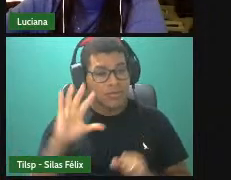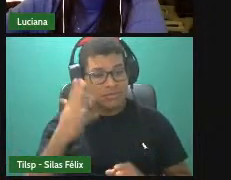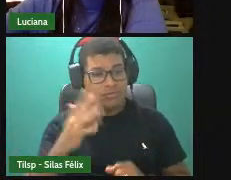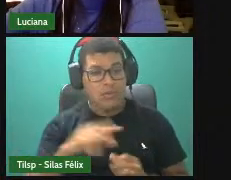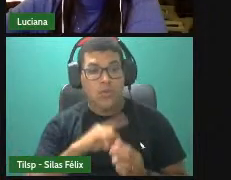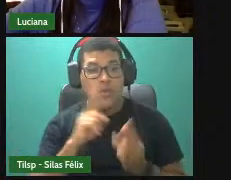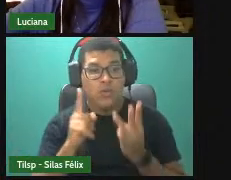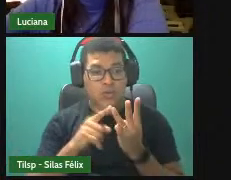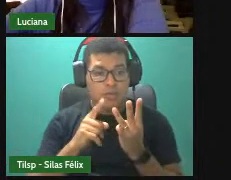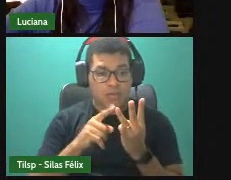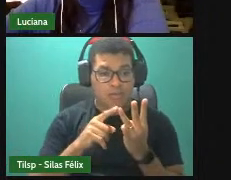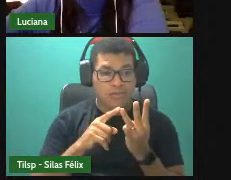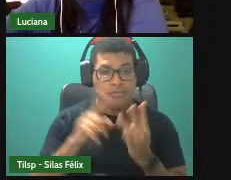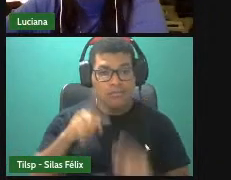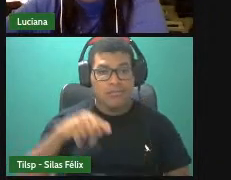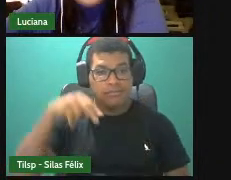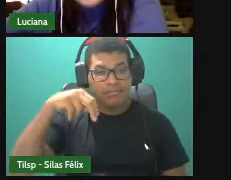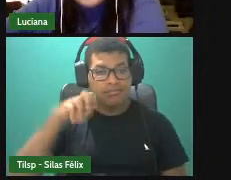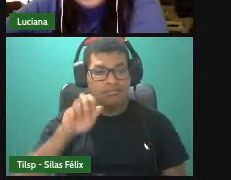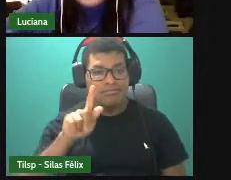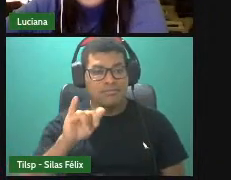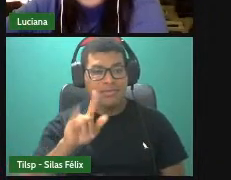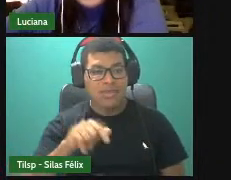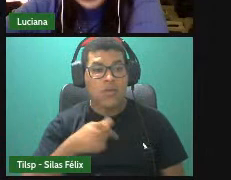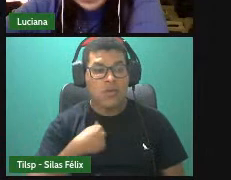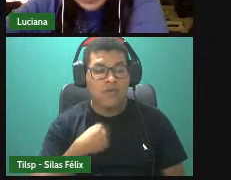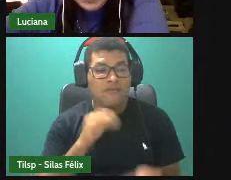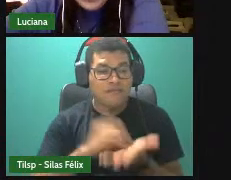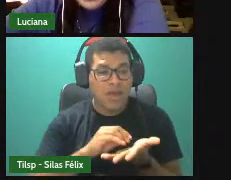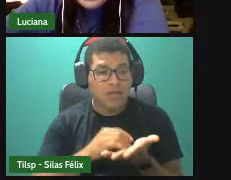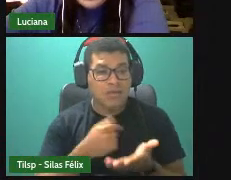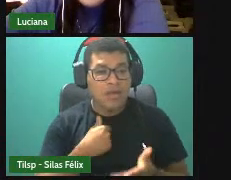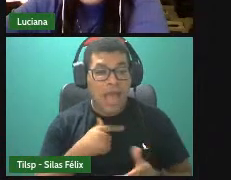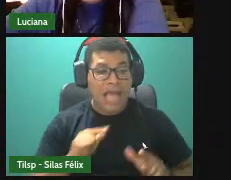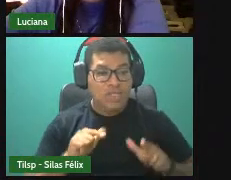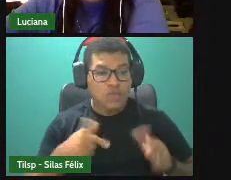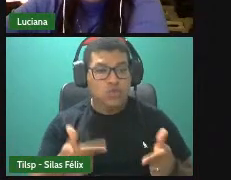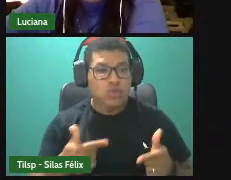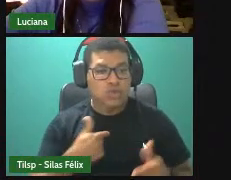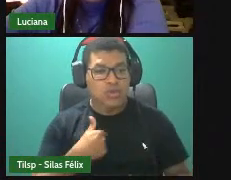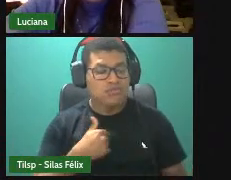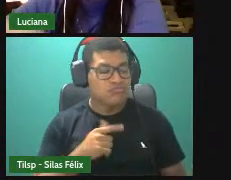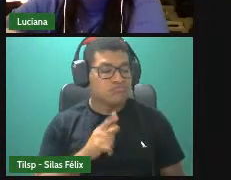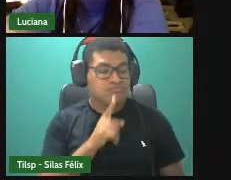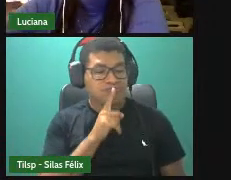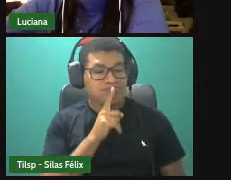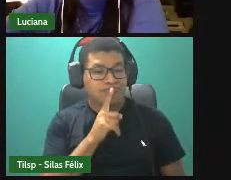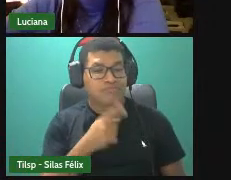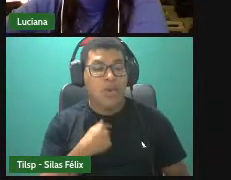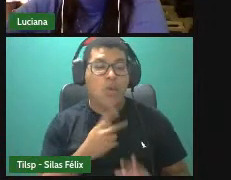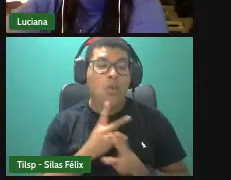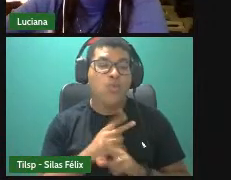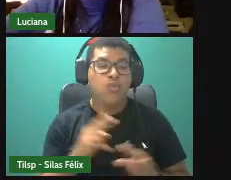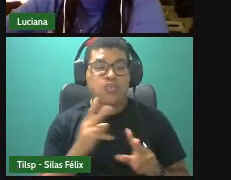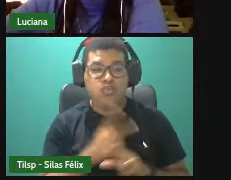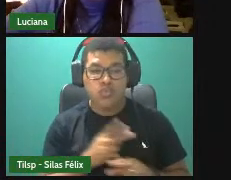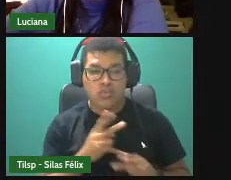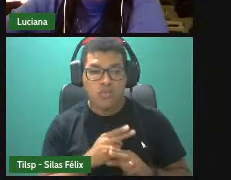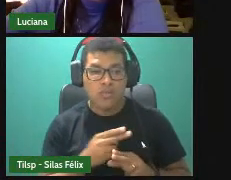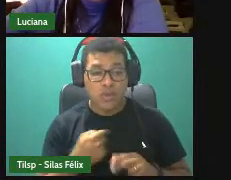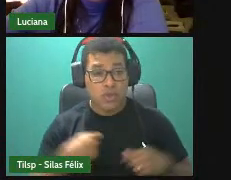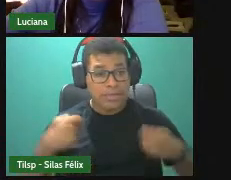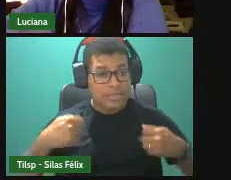negligência é deixar de tomar uma atitude frente a uma situação, tá? Ou seria esperada uma conduta e